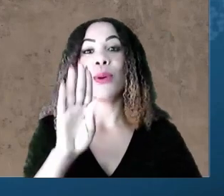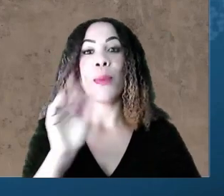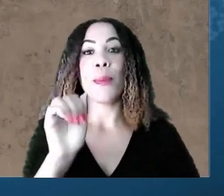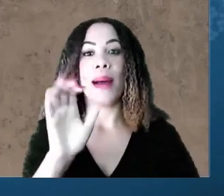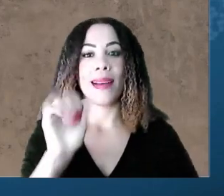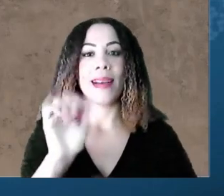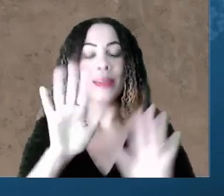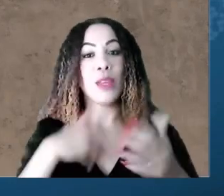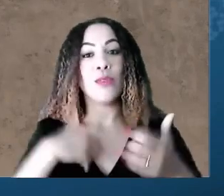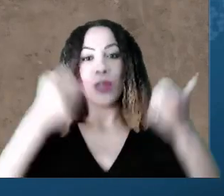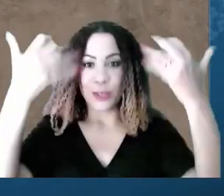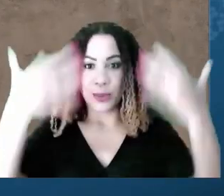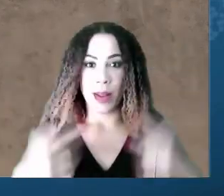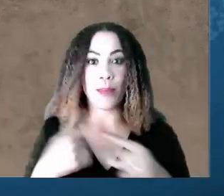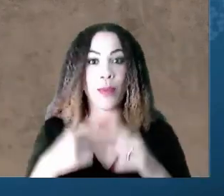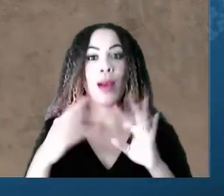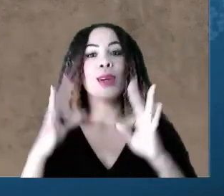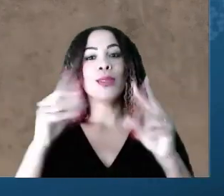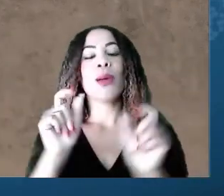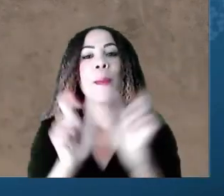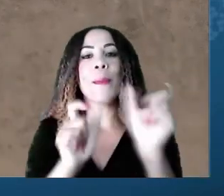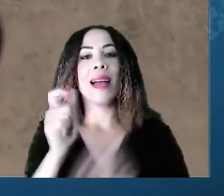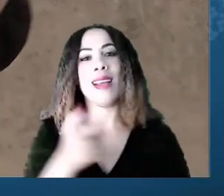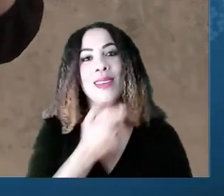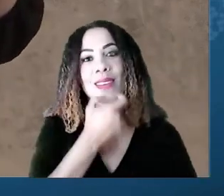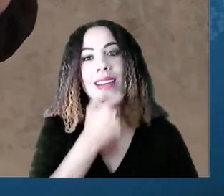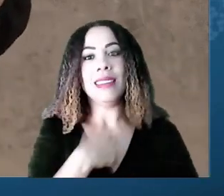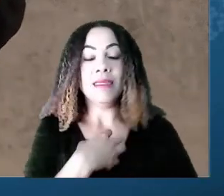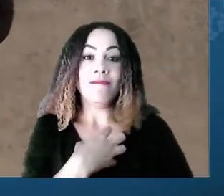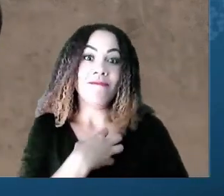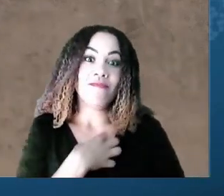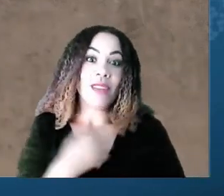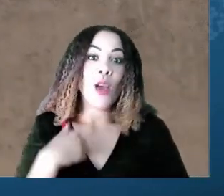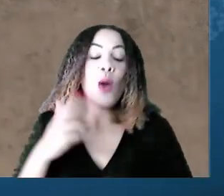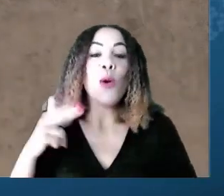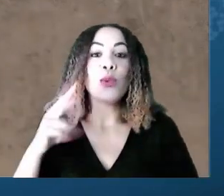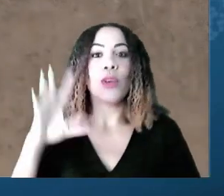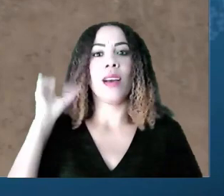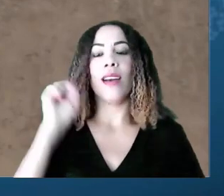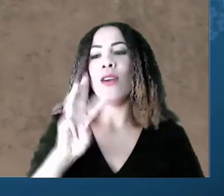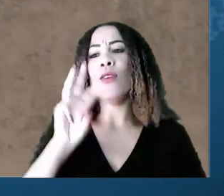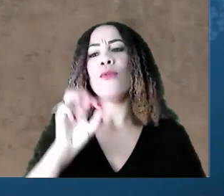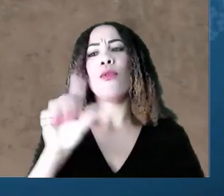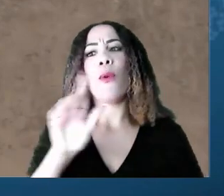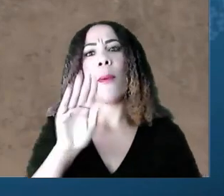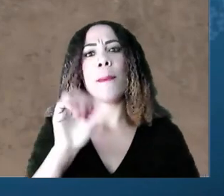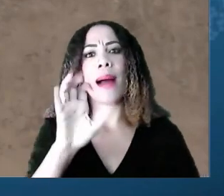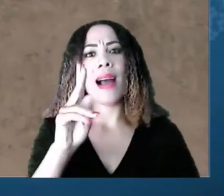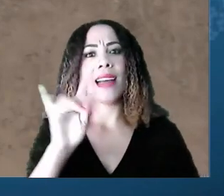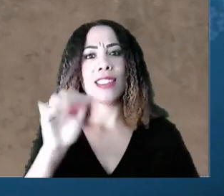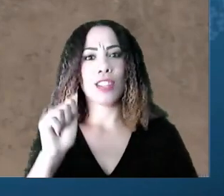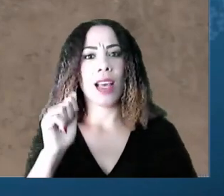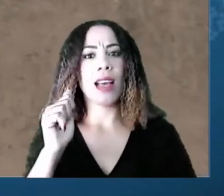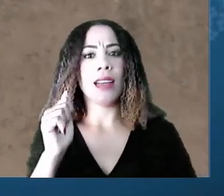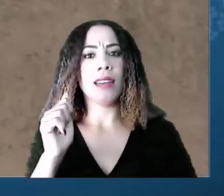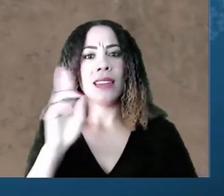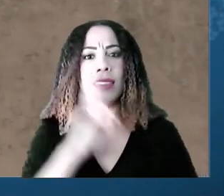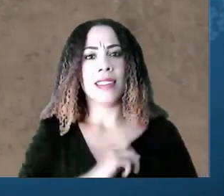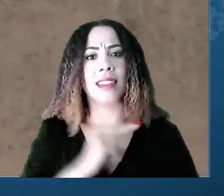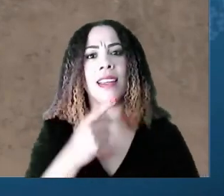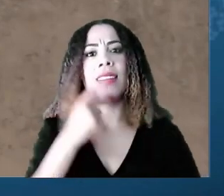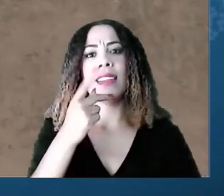acontece. Vem tudo em inglês. E eu me sentindo assim, falei, gente, eu nunca ouvi falar em Wolbachia. Aí veio para mim que era